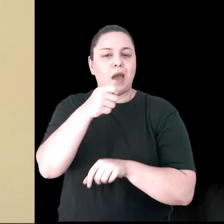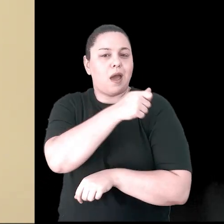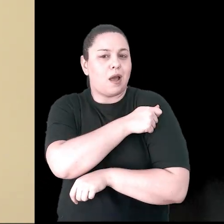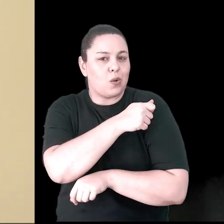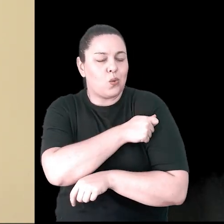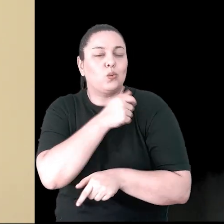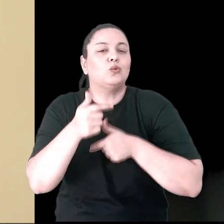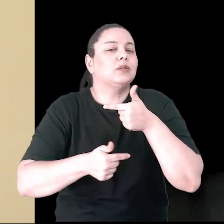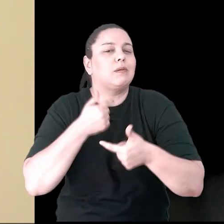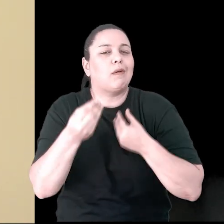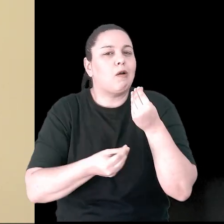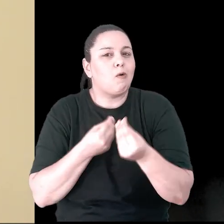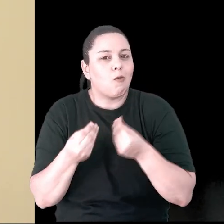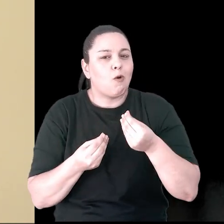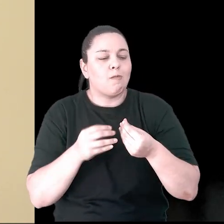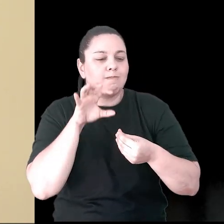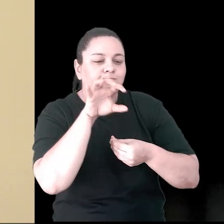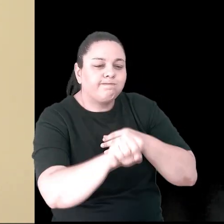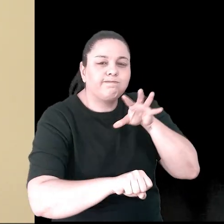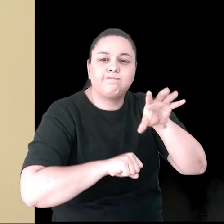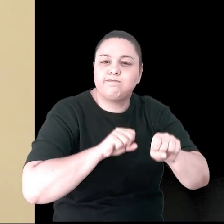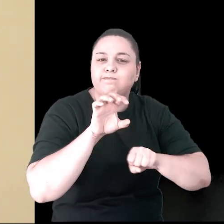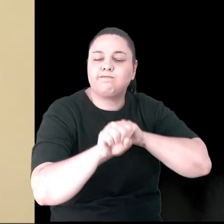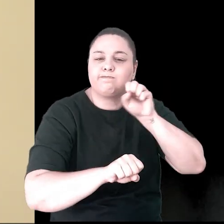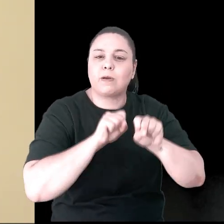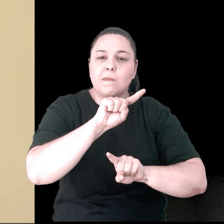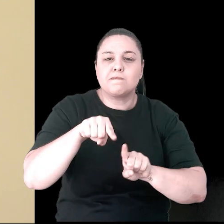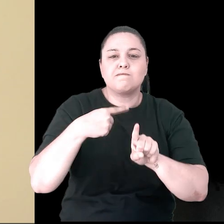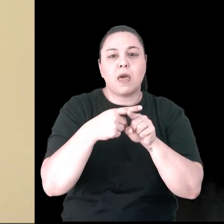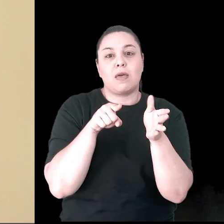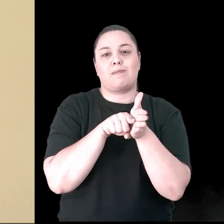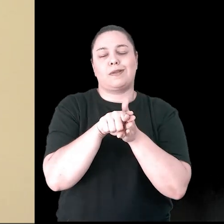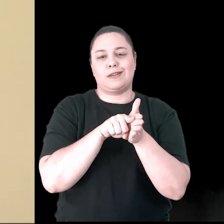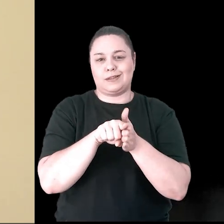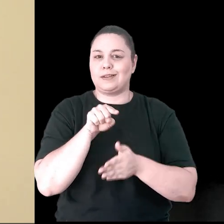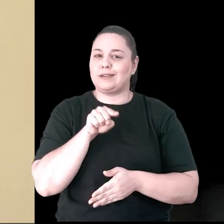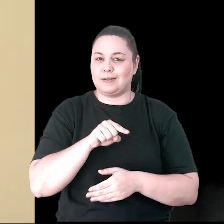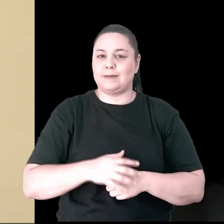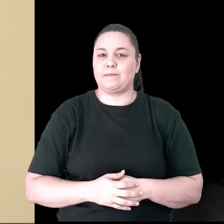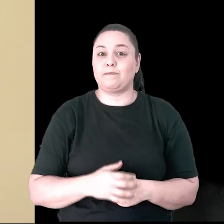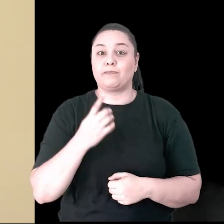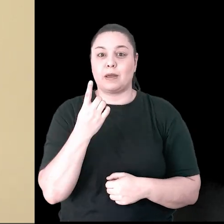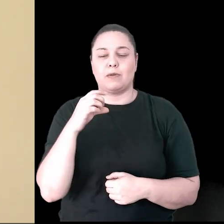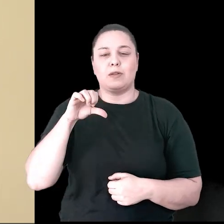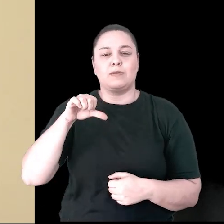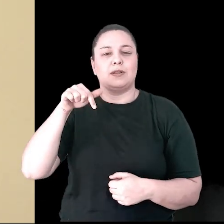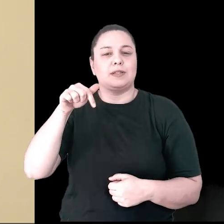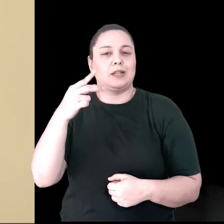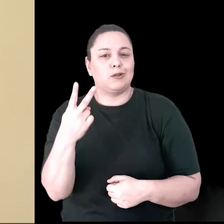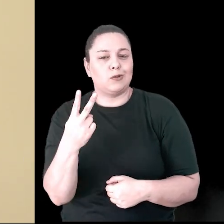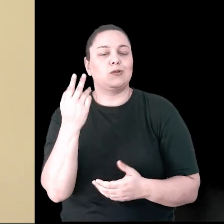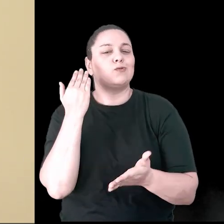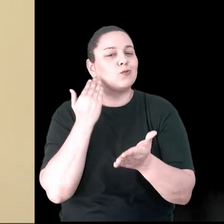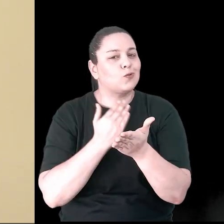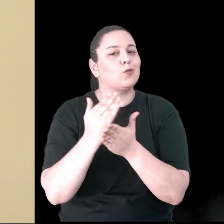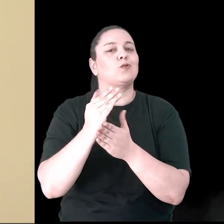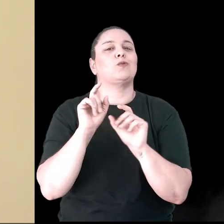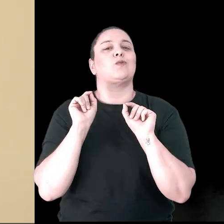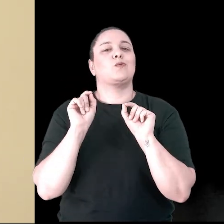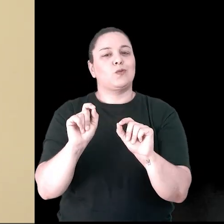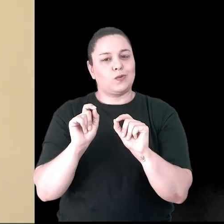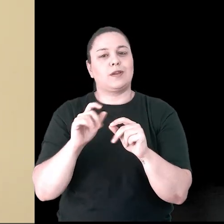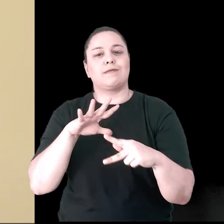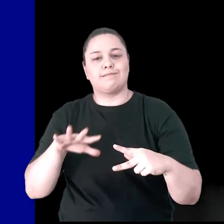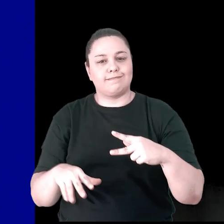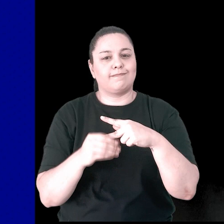locais, trabalharam na coleta e processamento da aequorea. Em 1972 foi determinada a